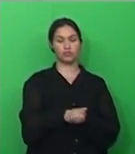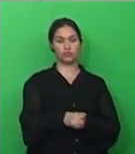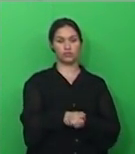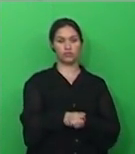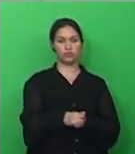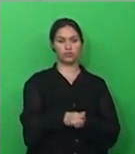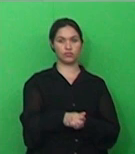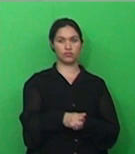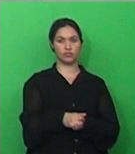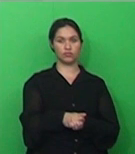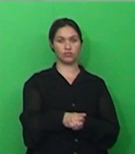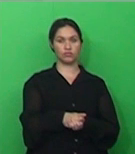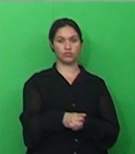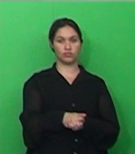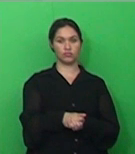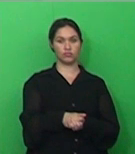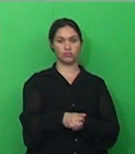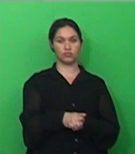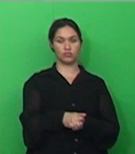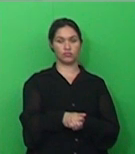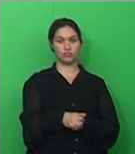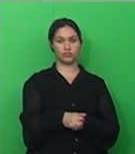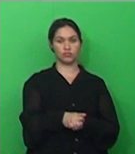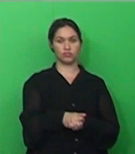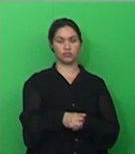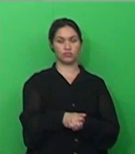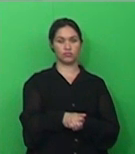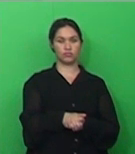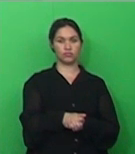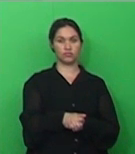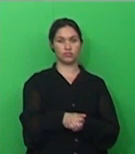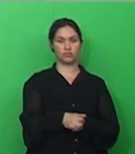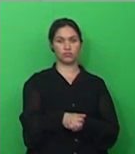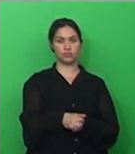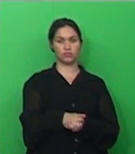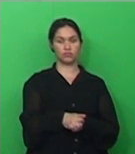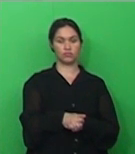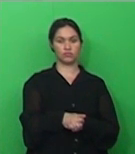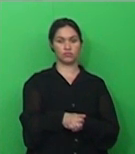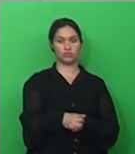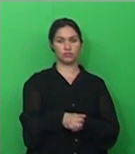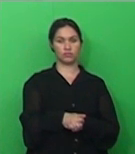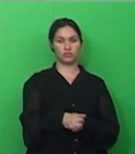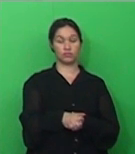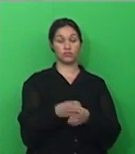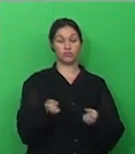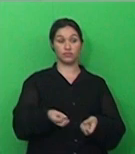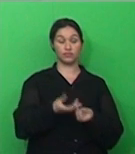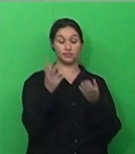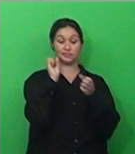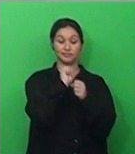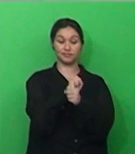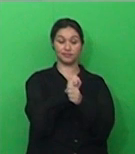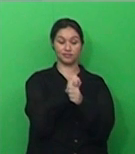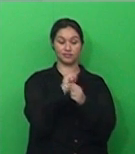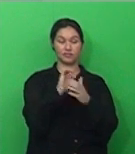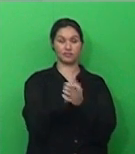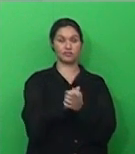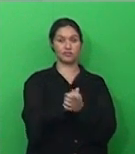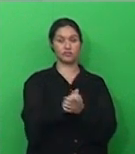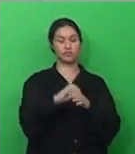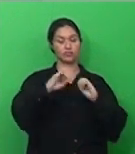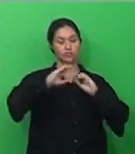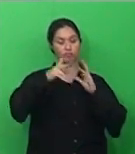para resolver isso, porque isso vem se estendendo há muito tempo. Então, esperamos que isso se